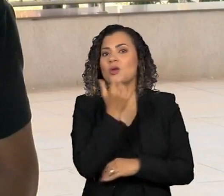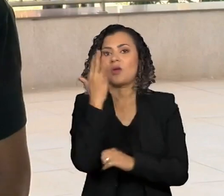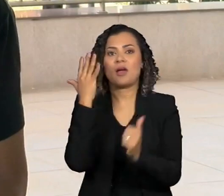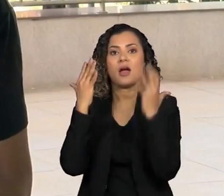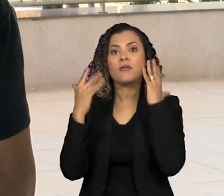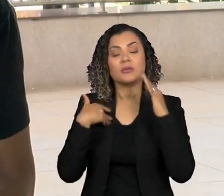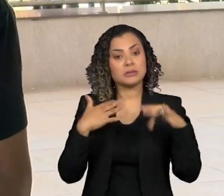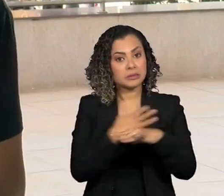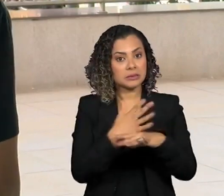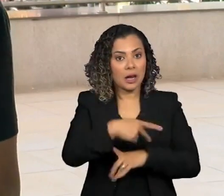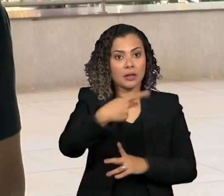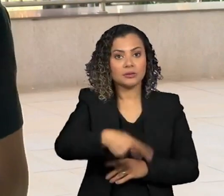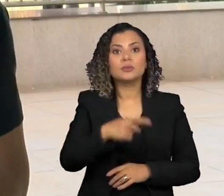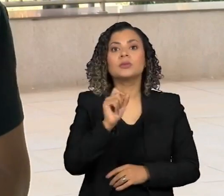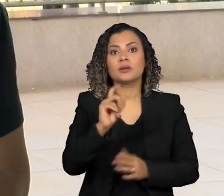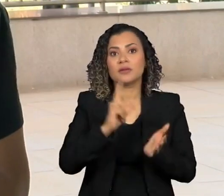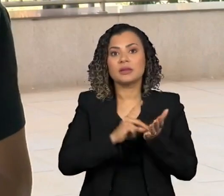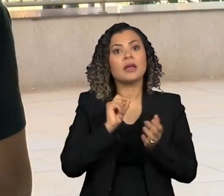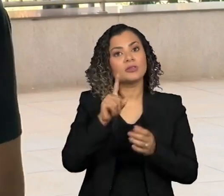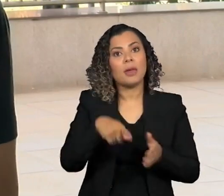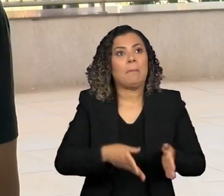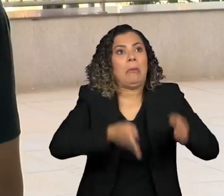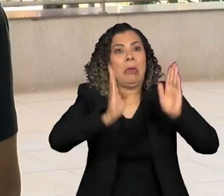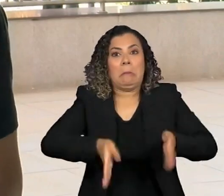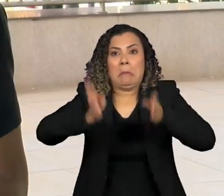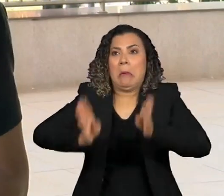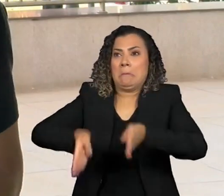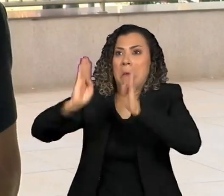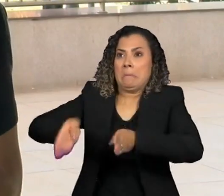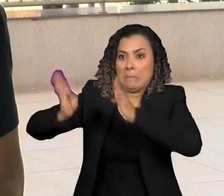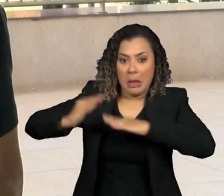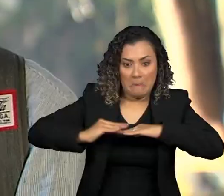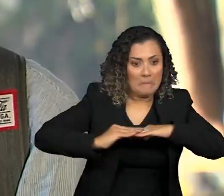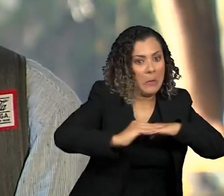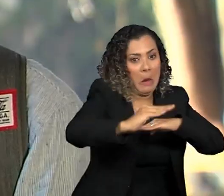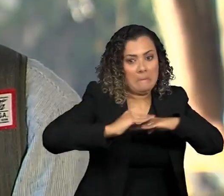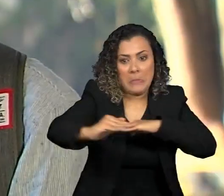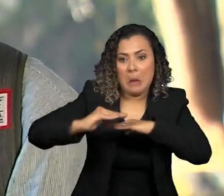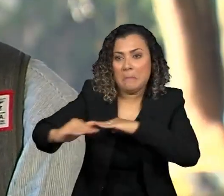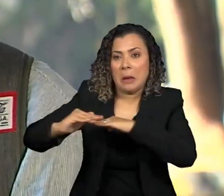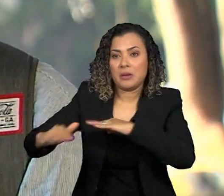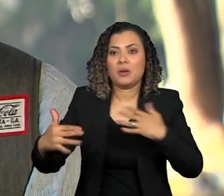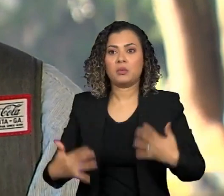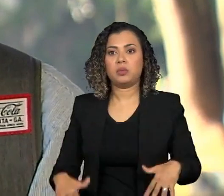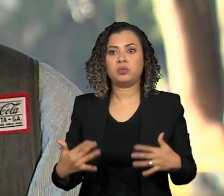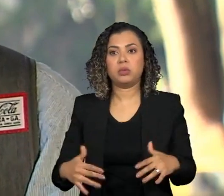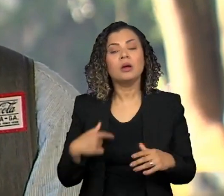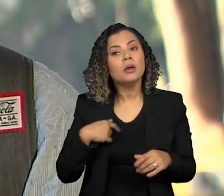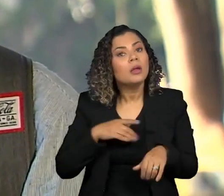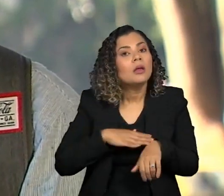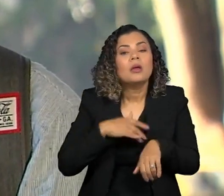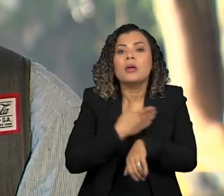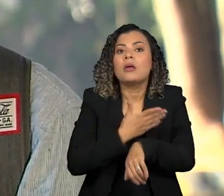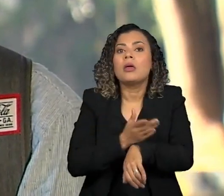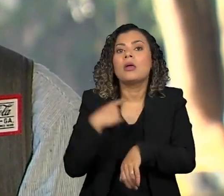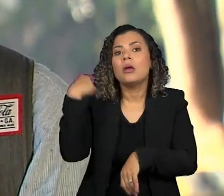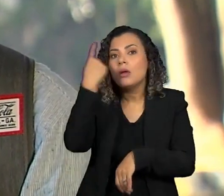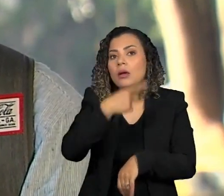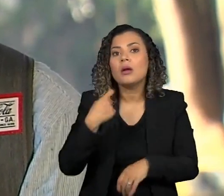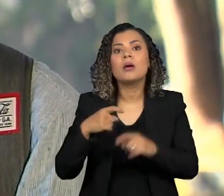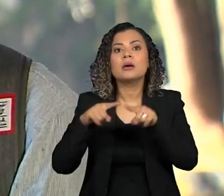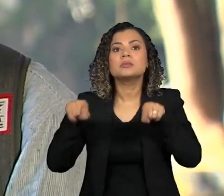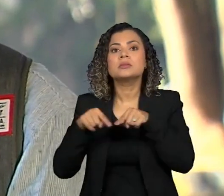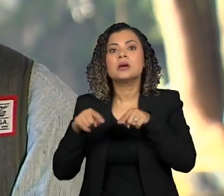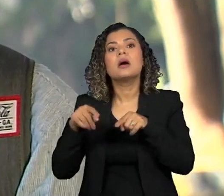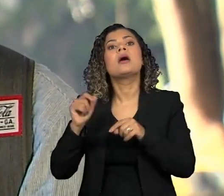que é a selva de pedra, como diz, né? Cheio de calçadas, muito cimento. A gente passa tanto tempo fechado em salas, às